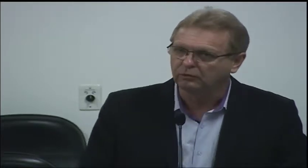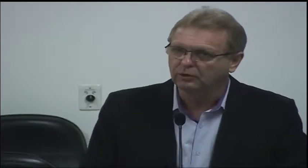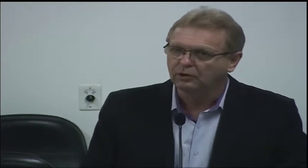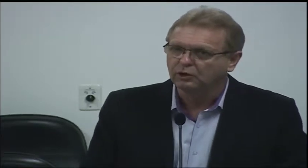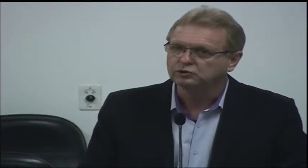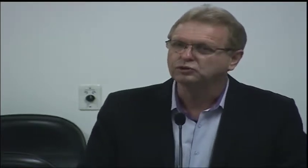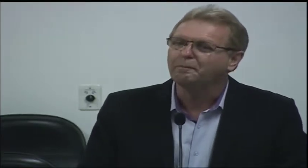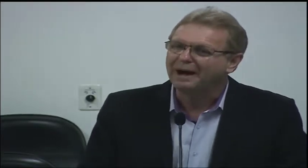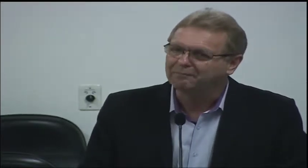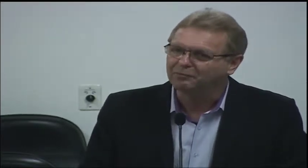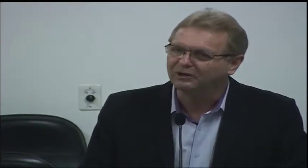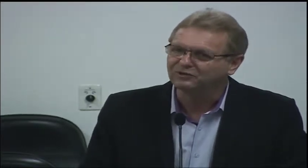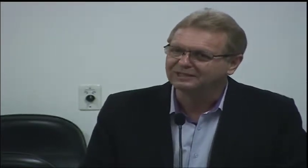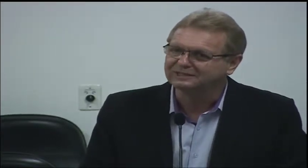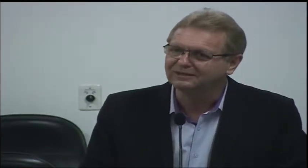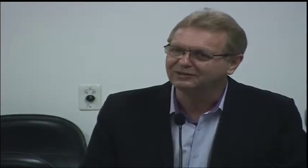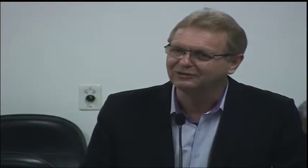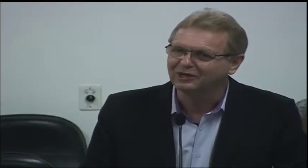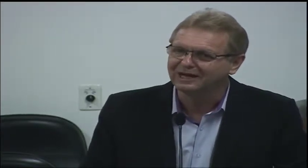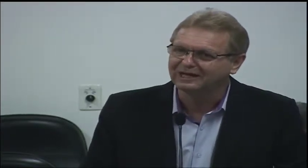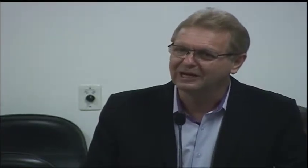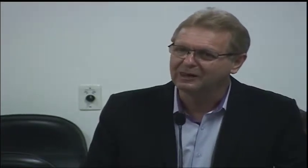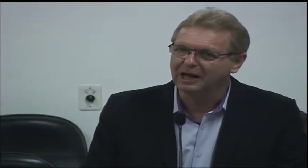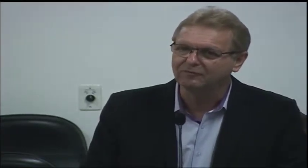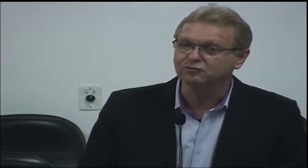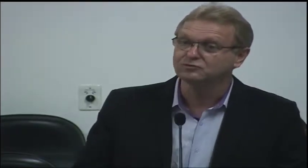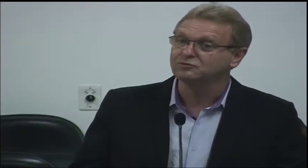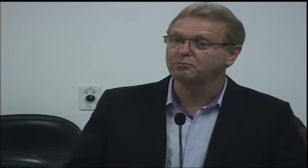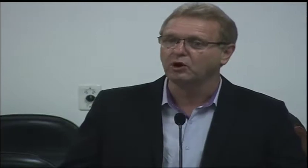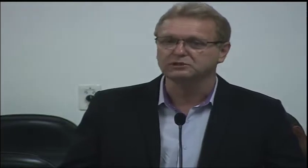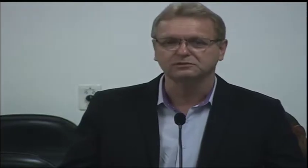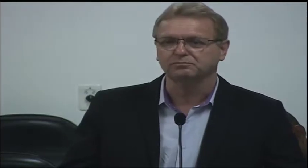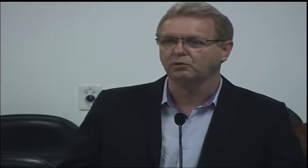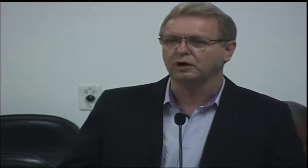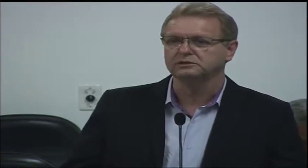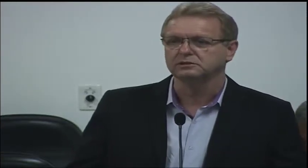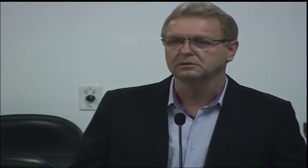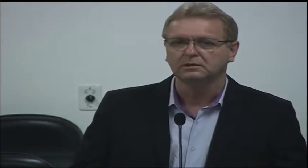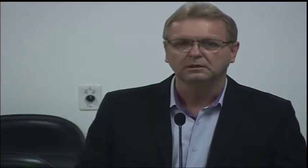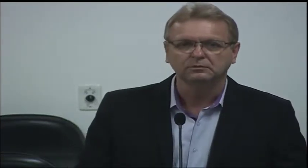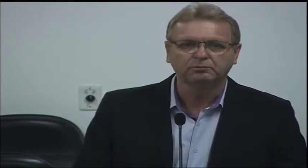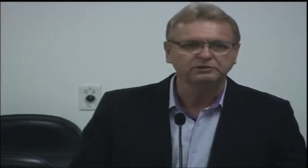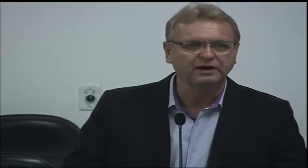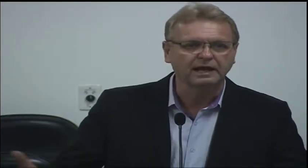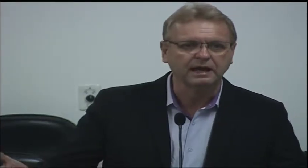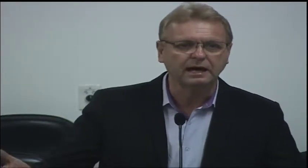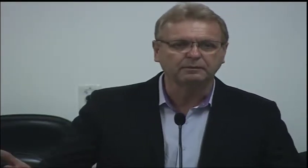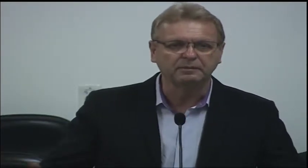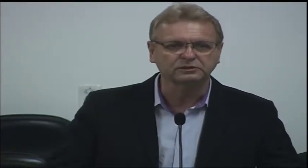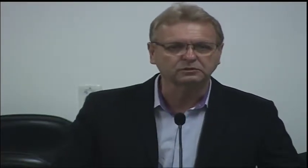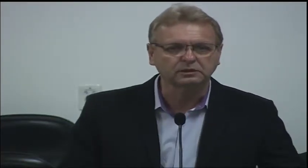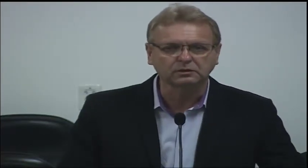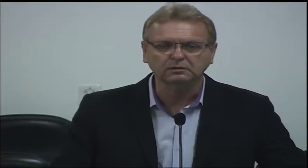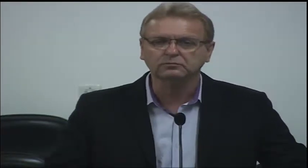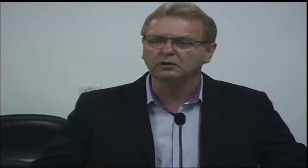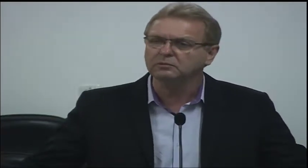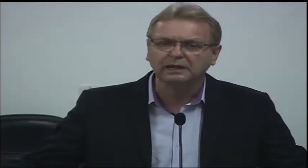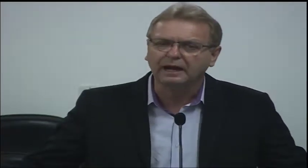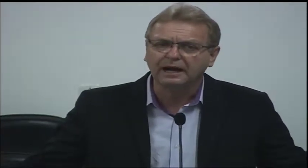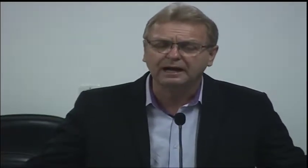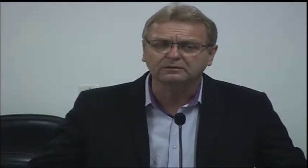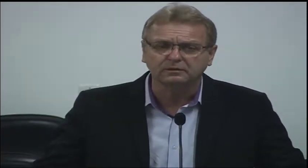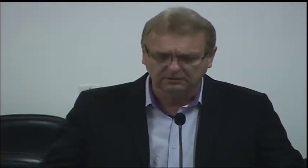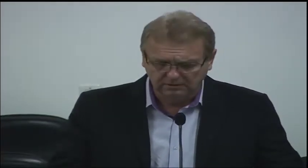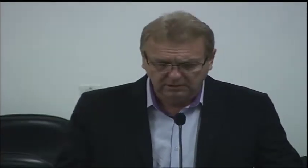pequeno... Sopapo, pode falar assim, né, vereador Érica? Aí você não pode. Não pode falar nada para a pessoa. Todo